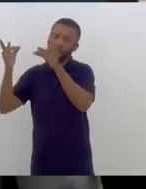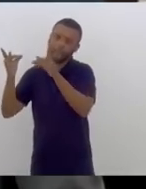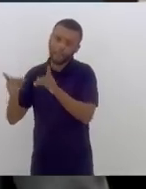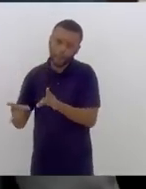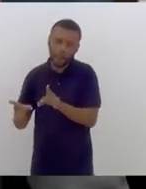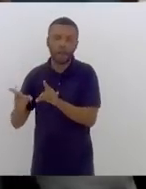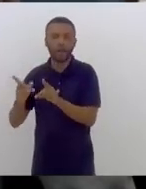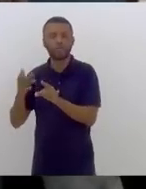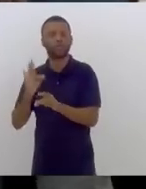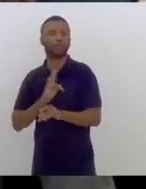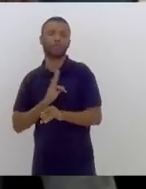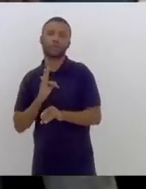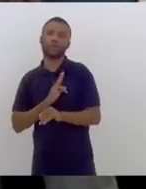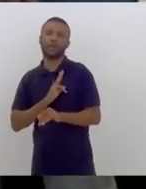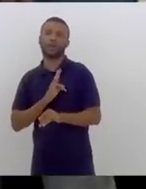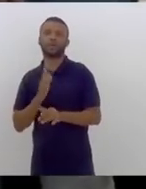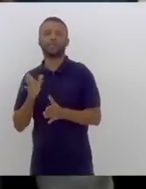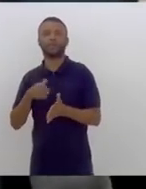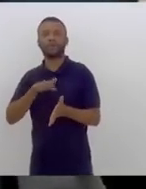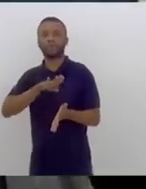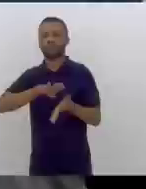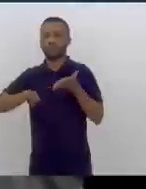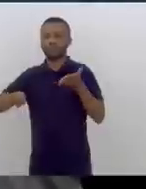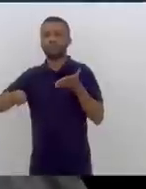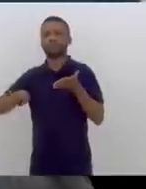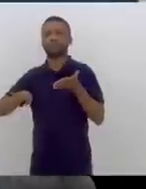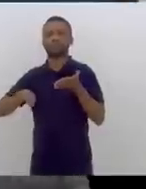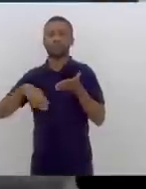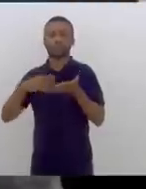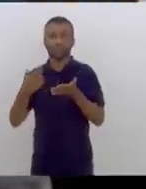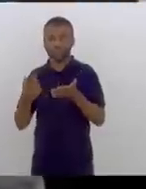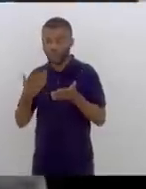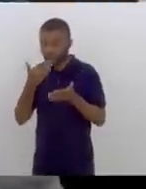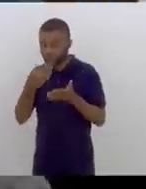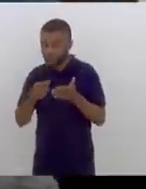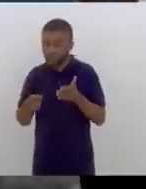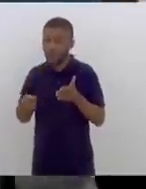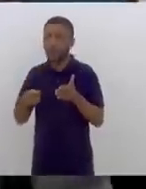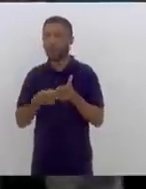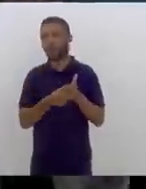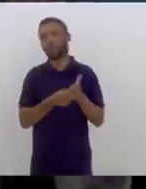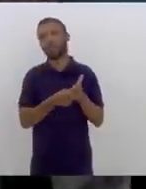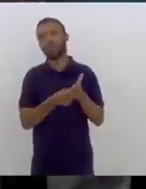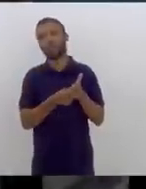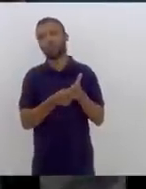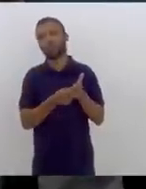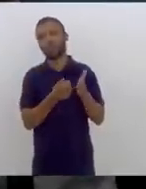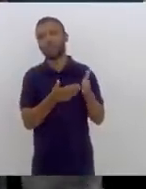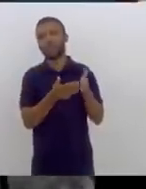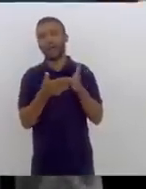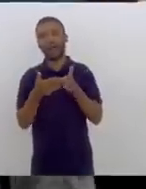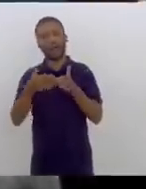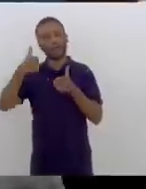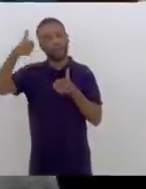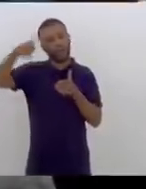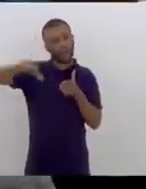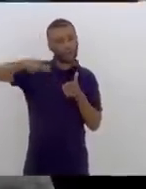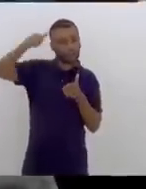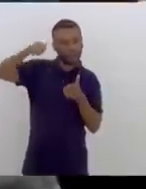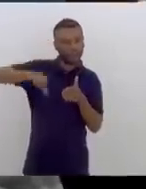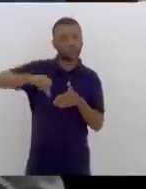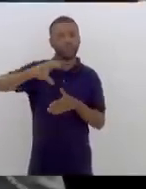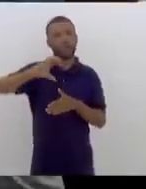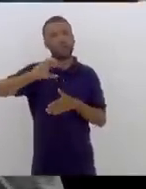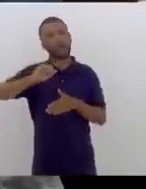dos policiais militares que foram excluídos e que entraram com o recurso saem da análise da carpad e